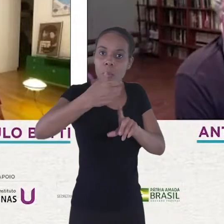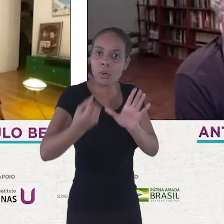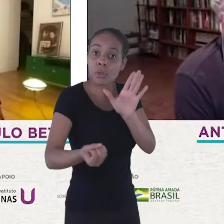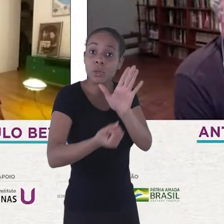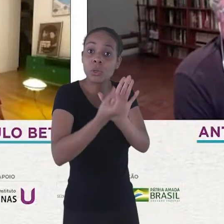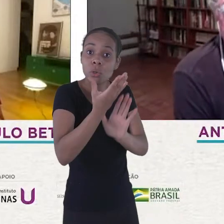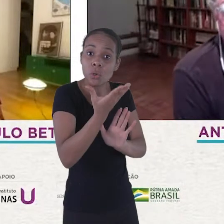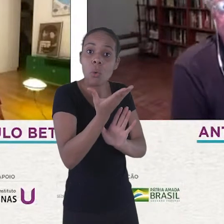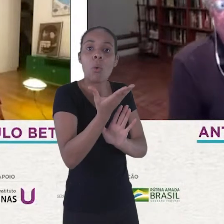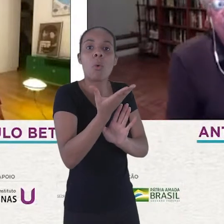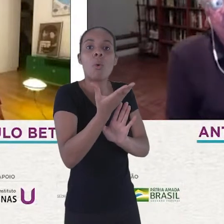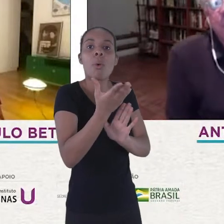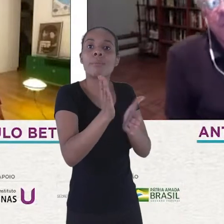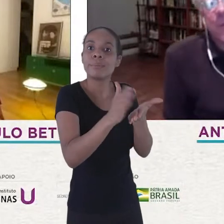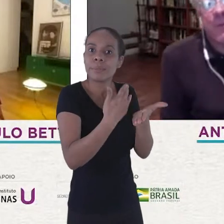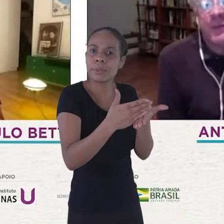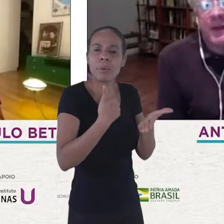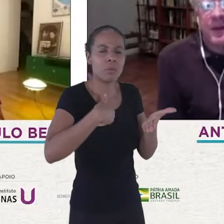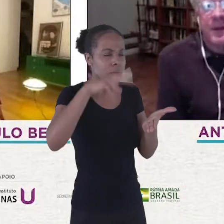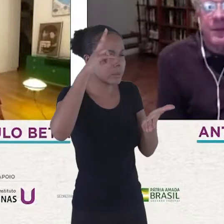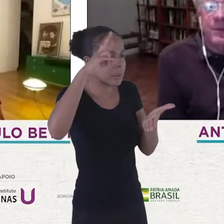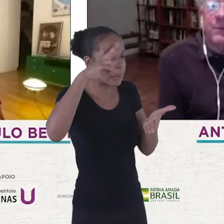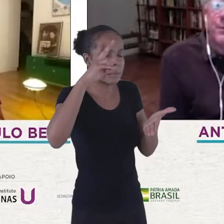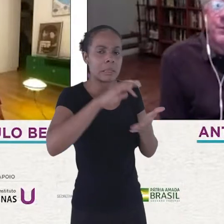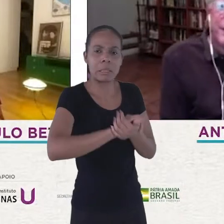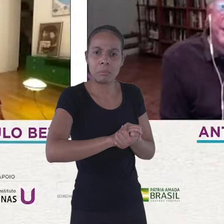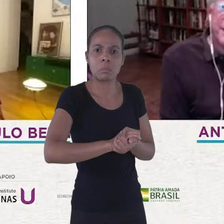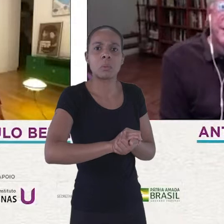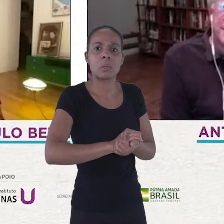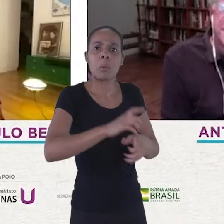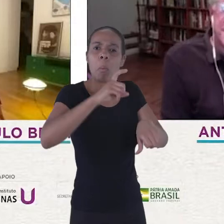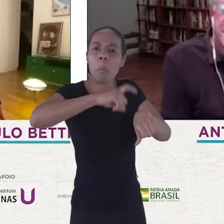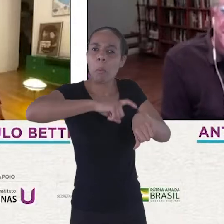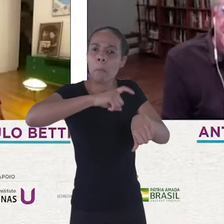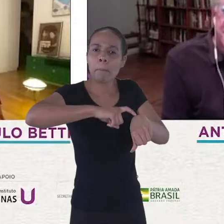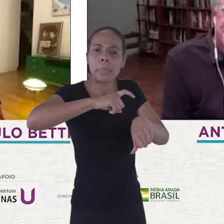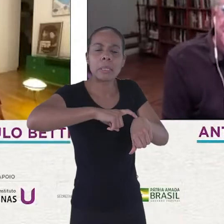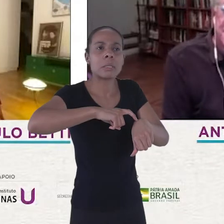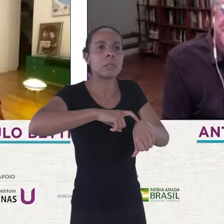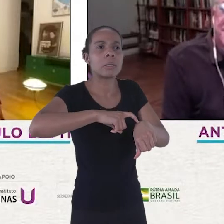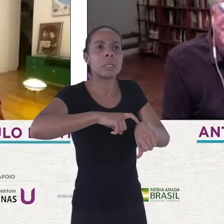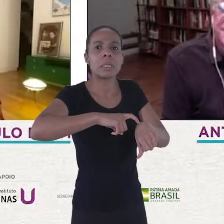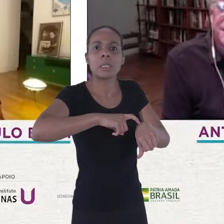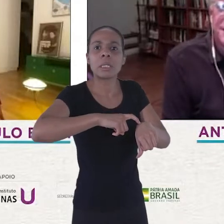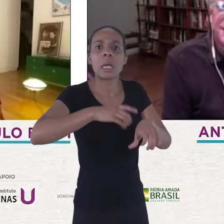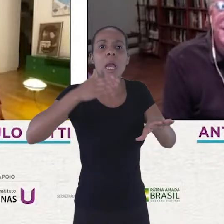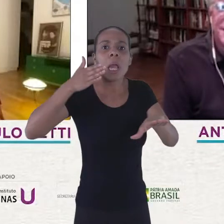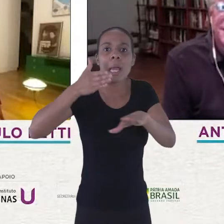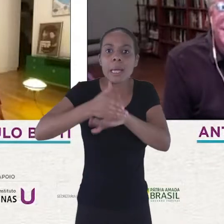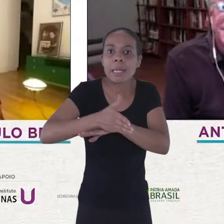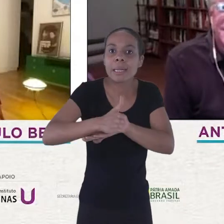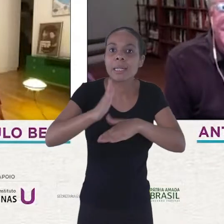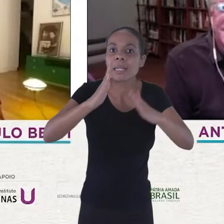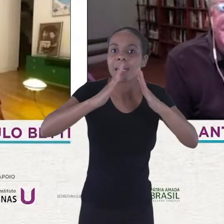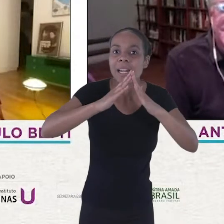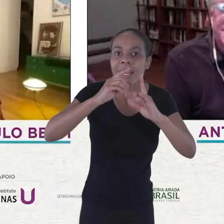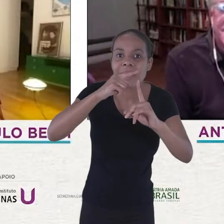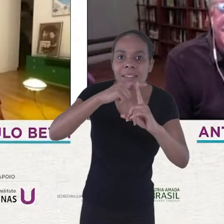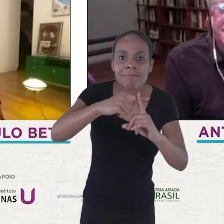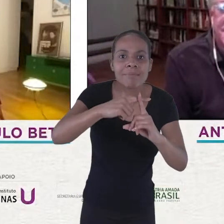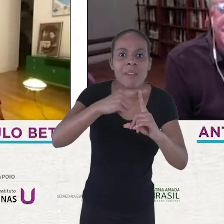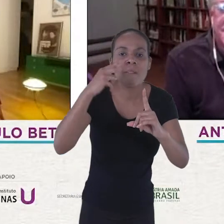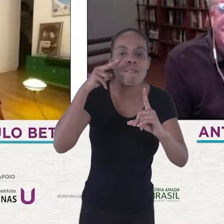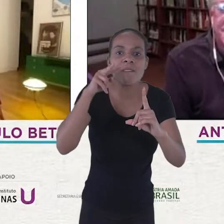Eu me lembro que no Confissões de Ralph tem um momento do delírio que ele entra na igreja e ele vê INRI nos pés de